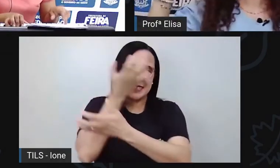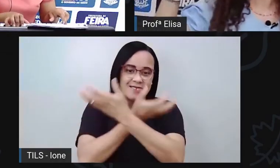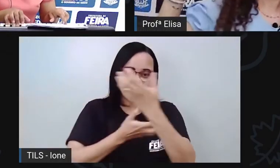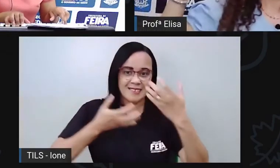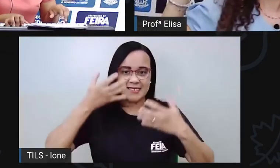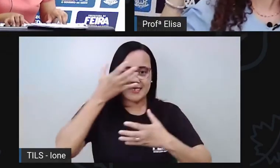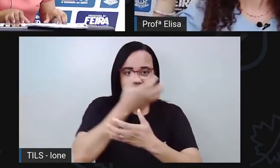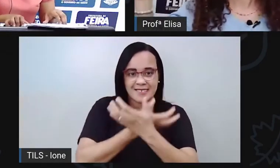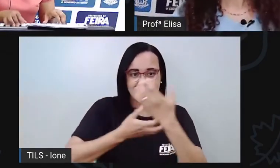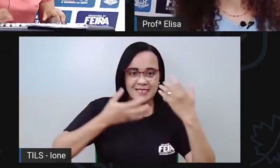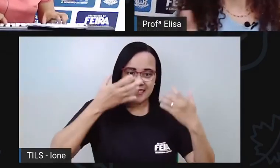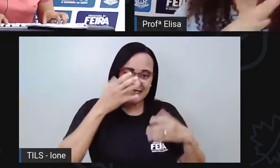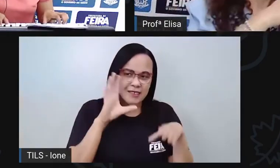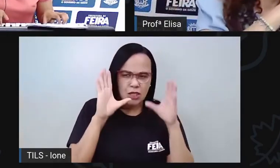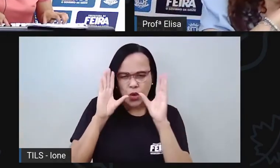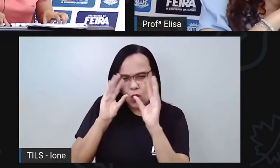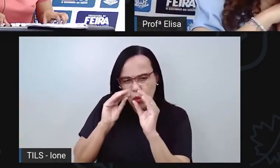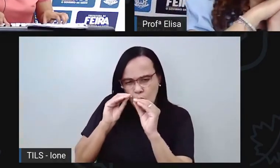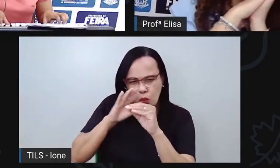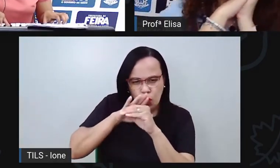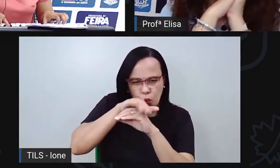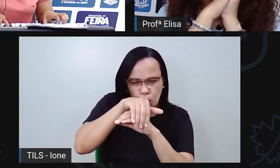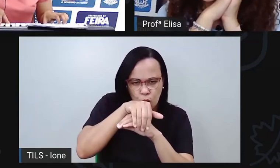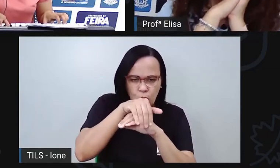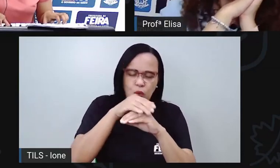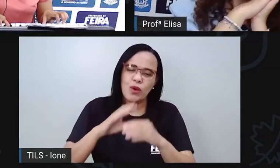ele canta ao entardecer